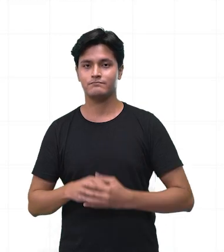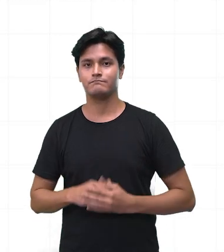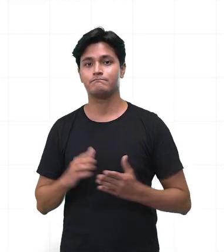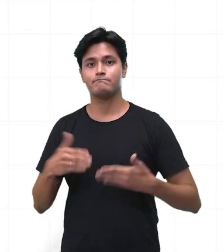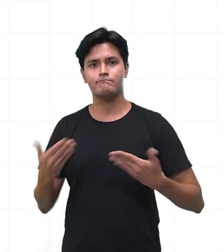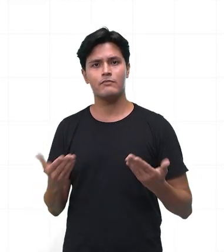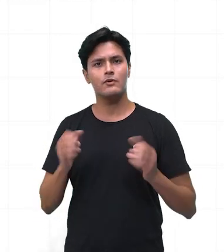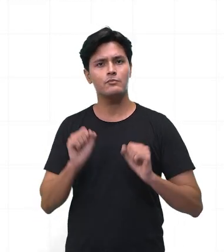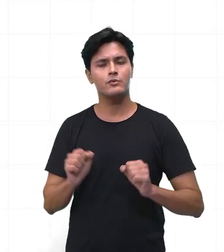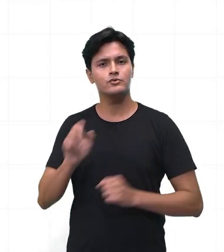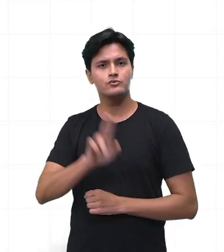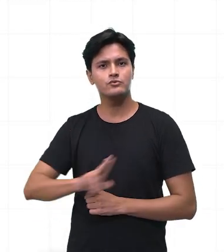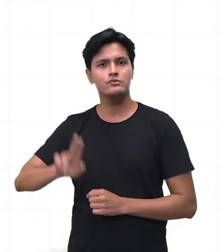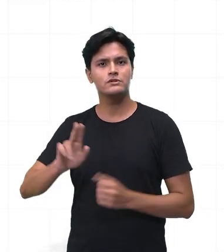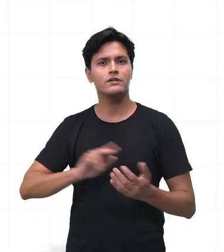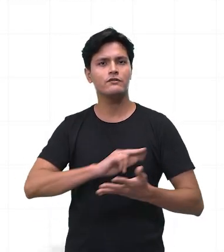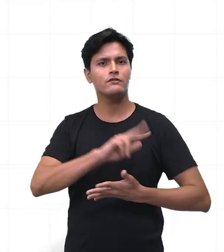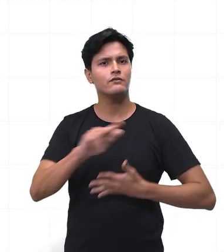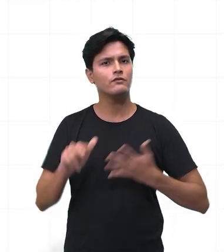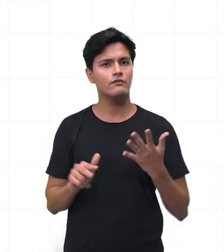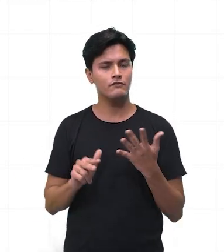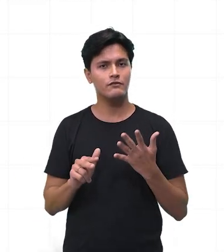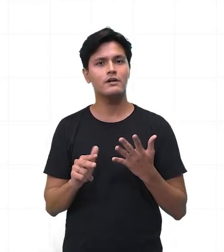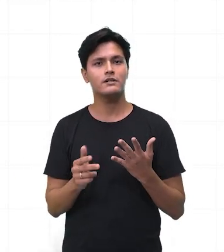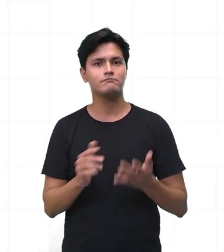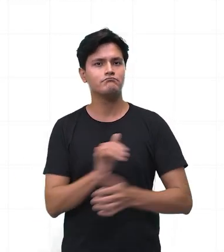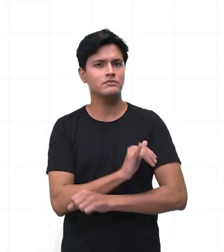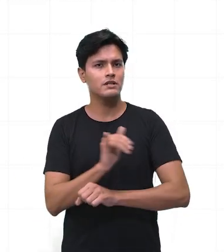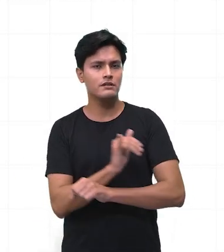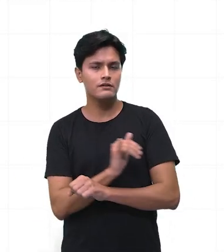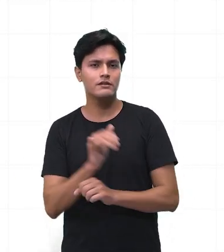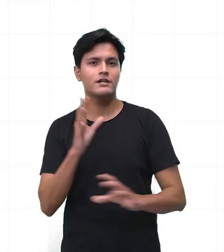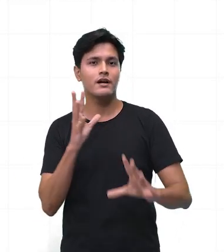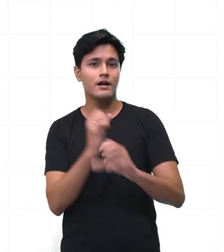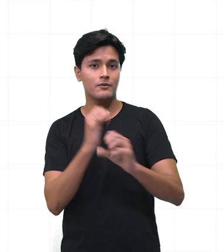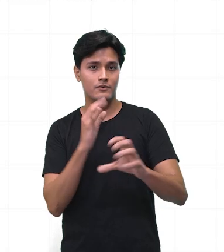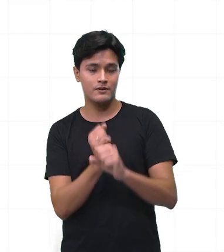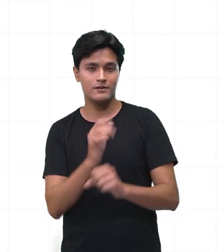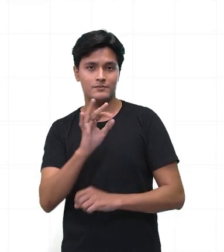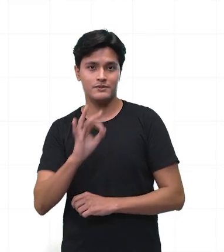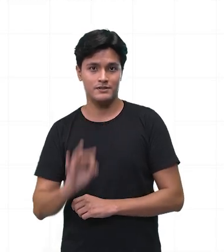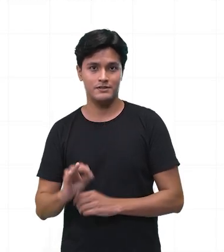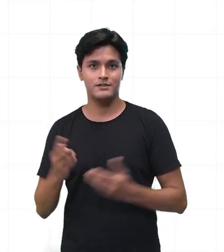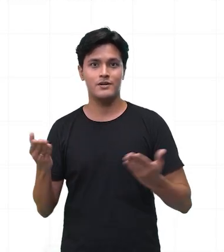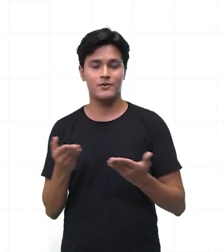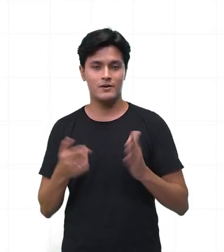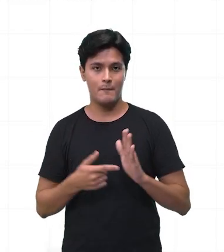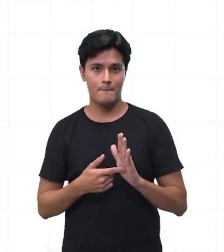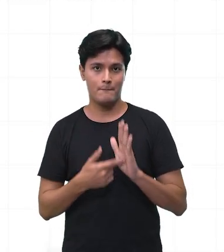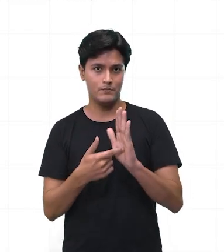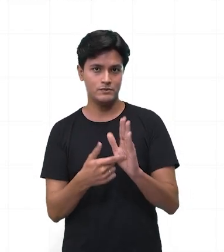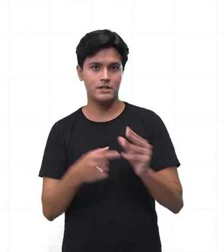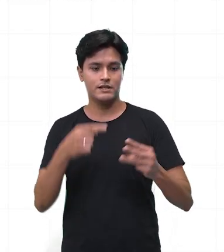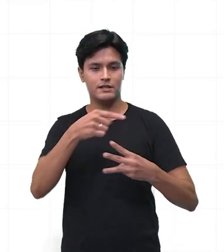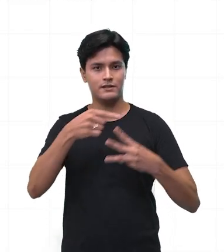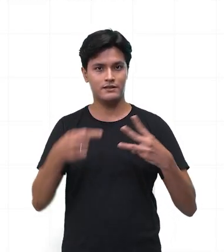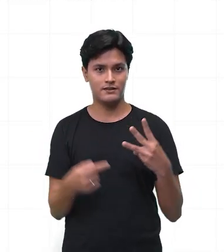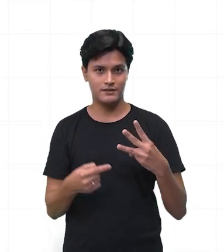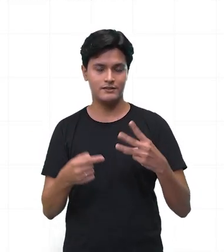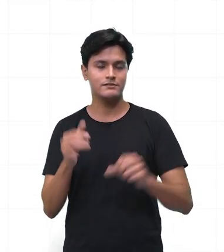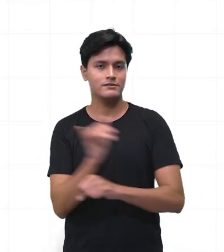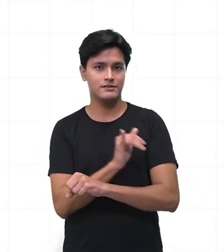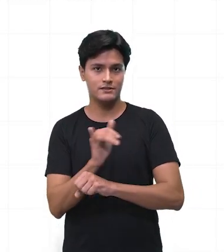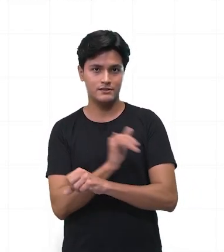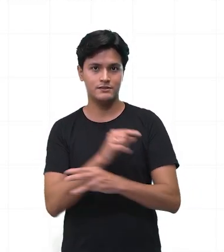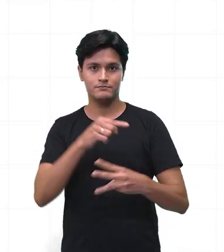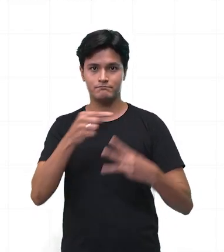diversas formas para calcular a porcentagem. E vamos apresentar dentre essas 3 formas diferentes. Diferentes e